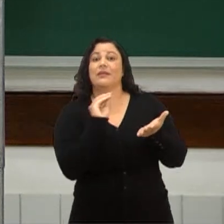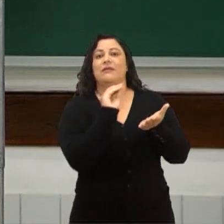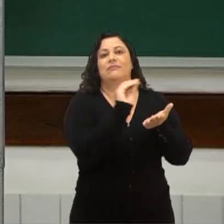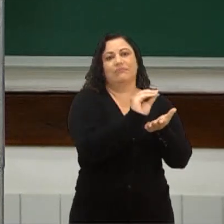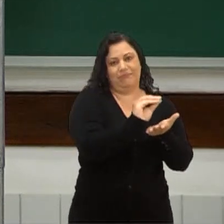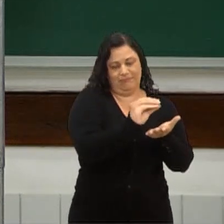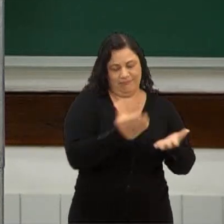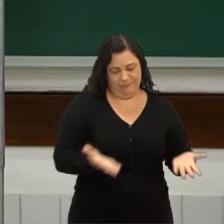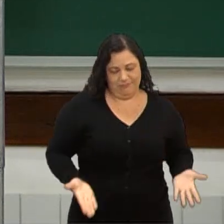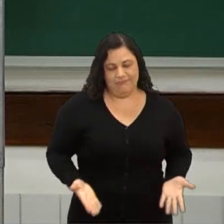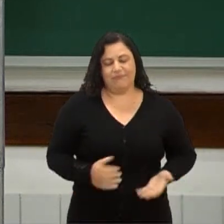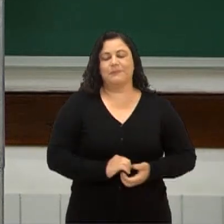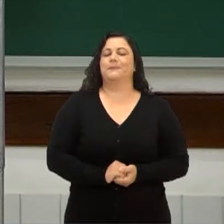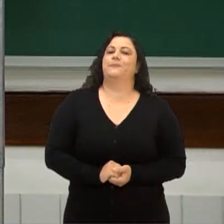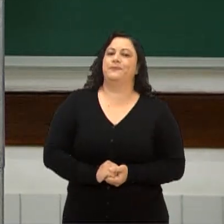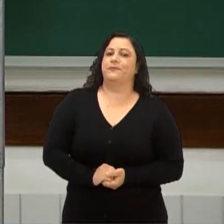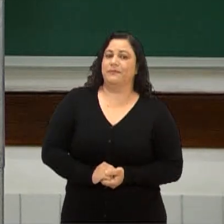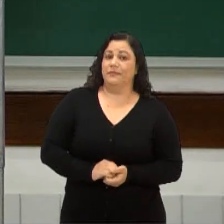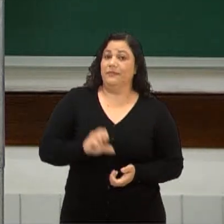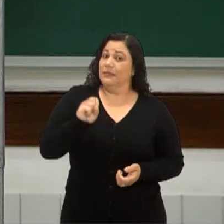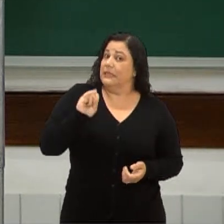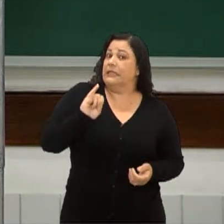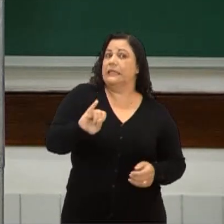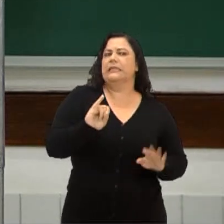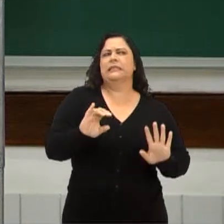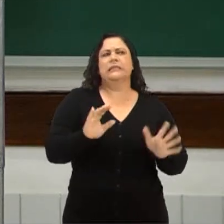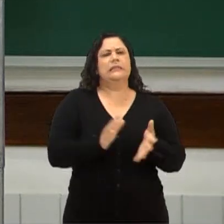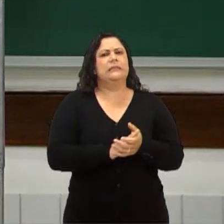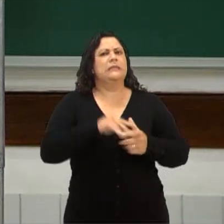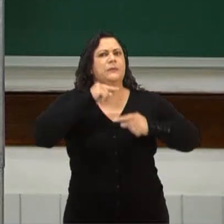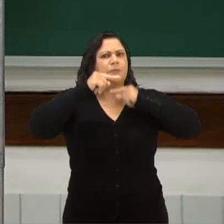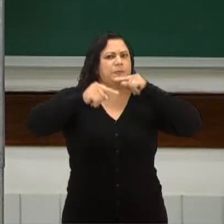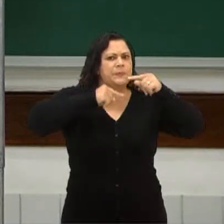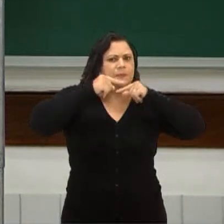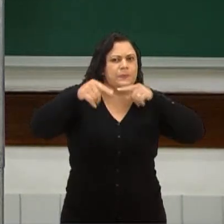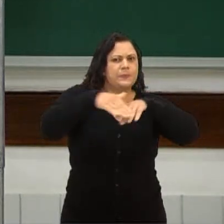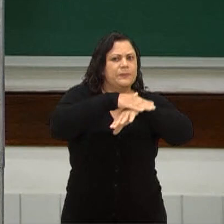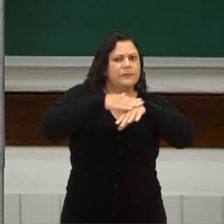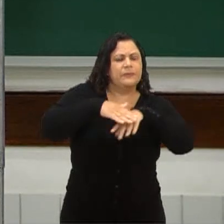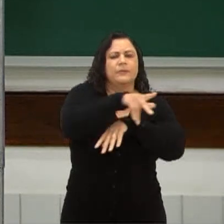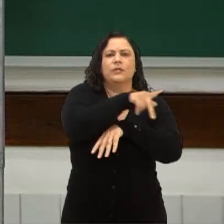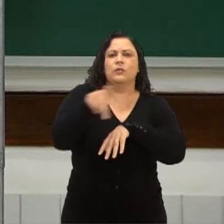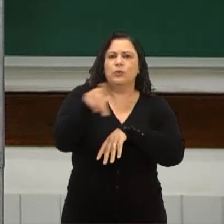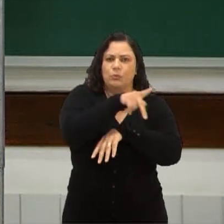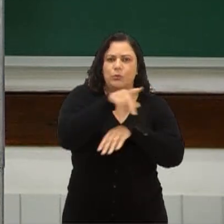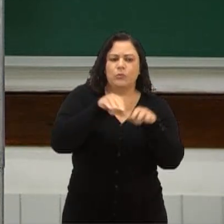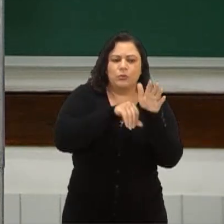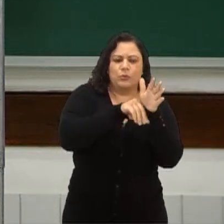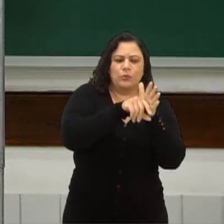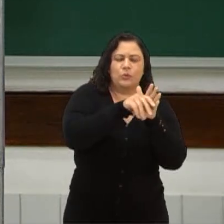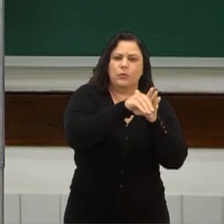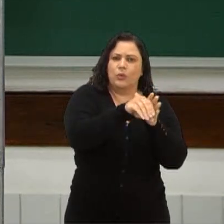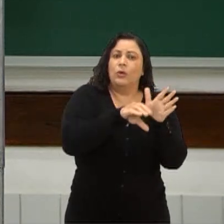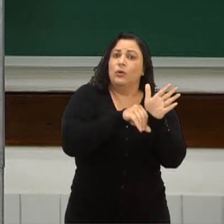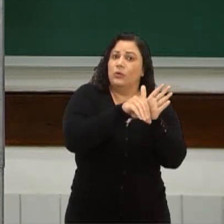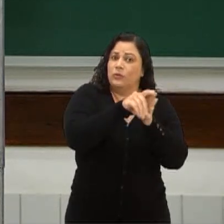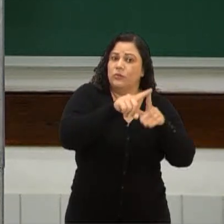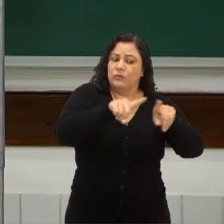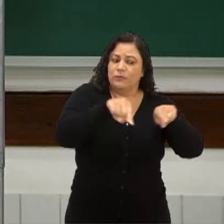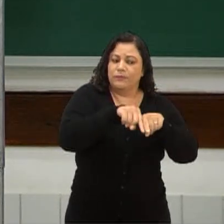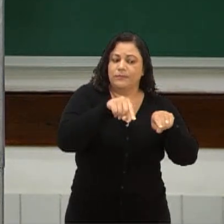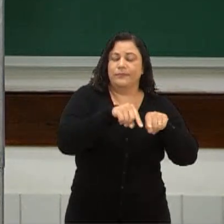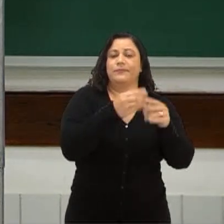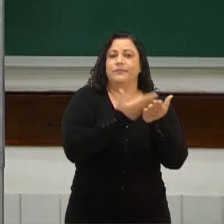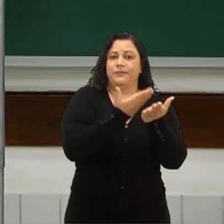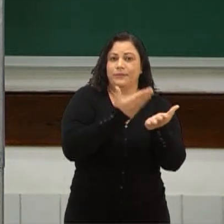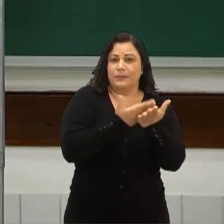certo? Se por algum motivo você tiver dúvida, converse com o professor do Google Classroom, ele vai te ajudar ali. E se você não tem acesso ao